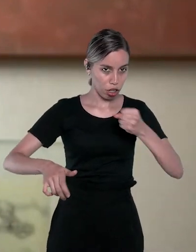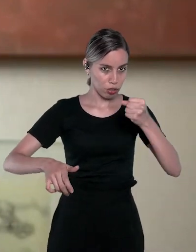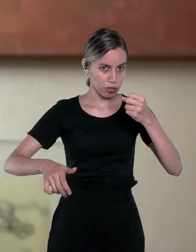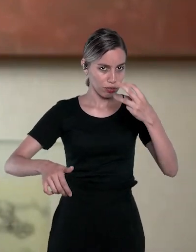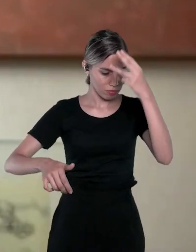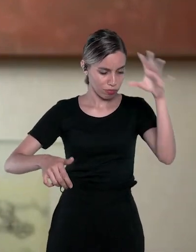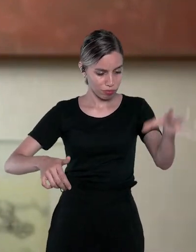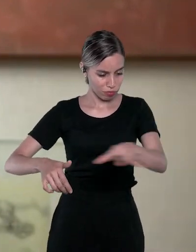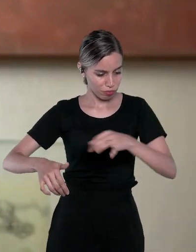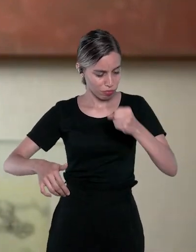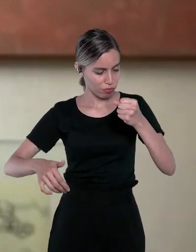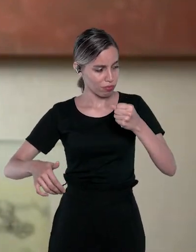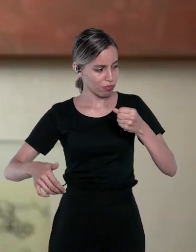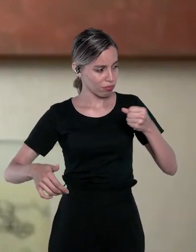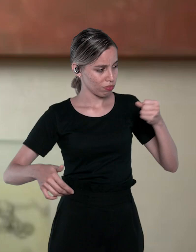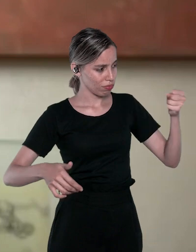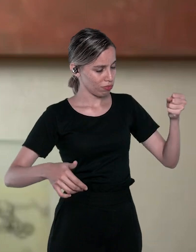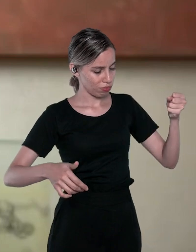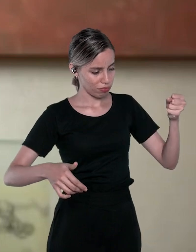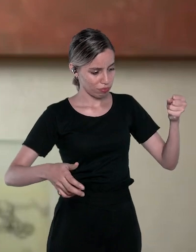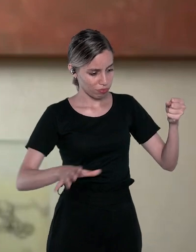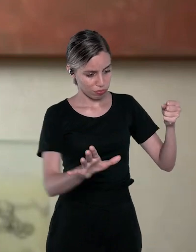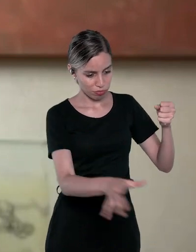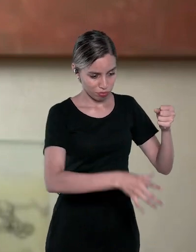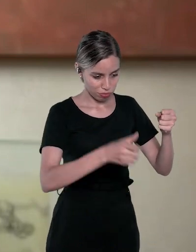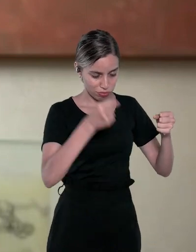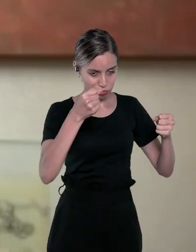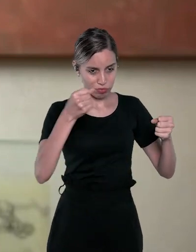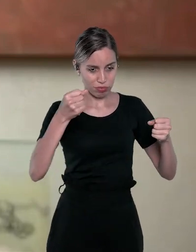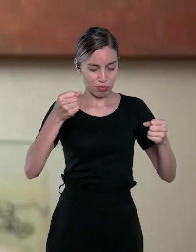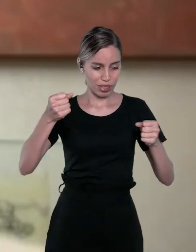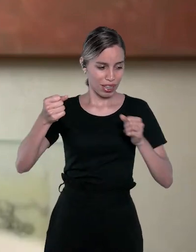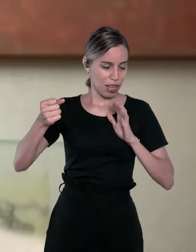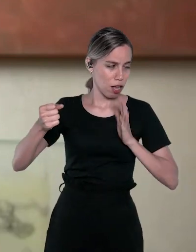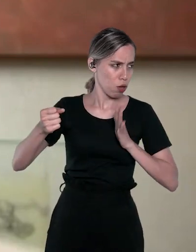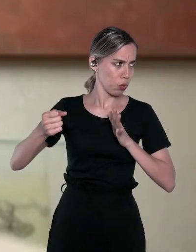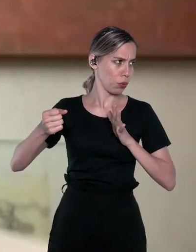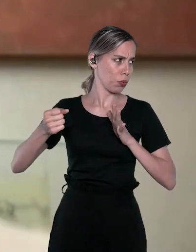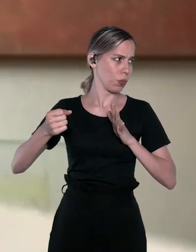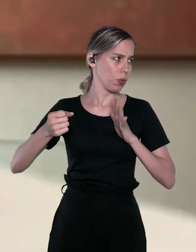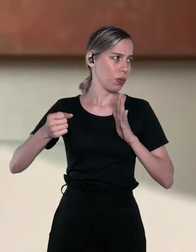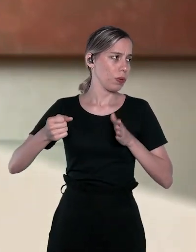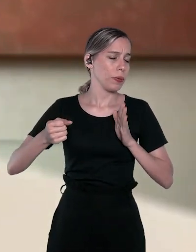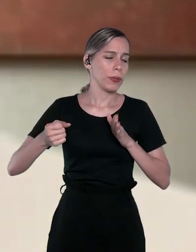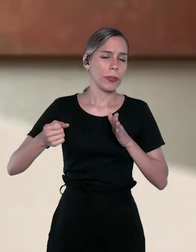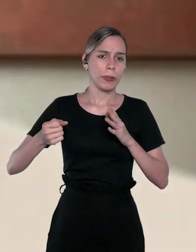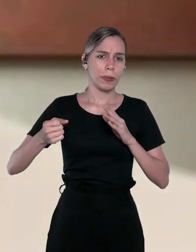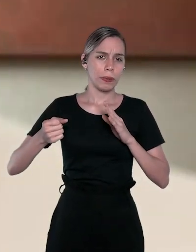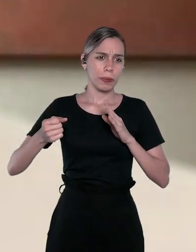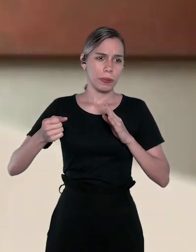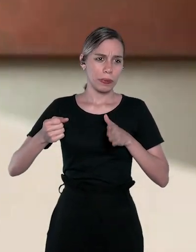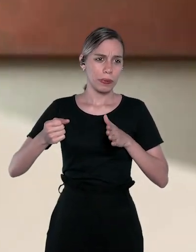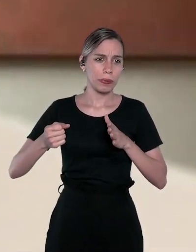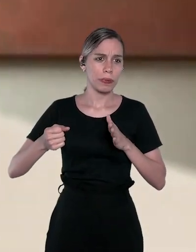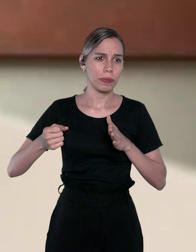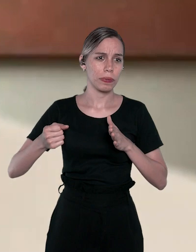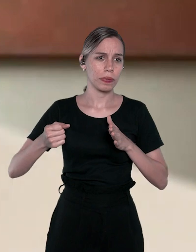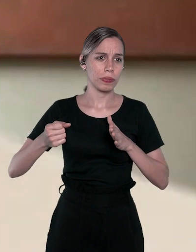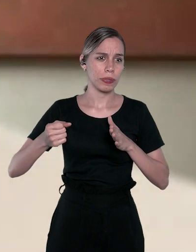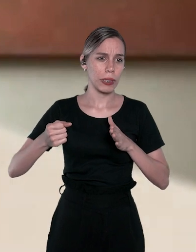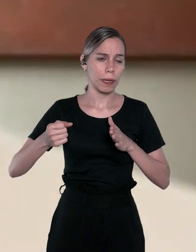atados no meu pulso. No horizonte crepuscular, o coração se lança. Máquinas de